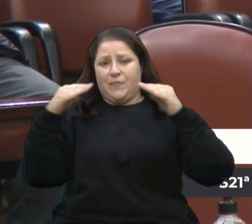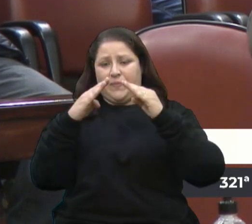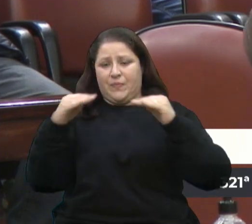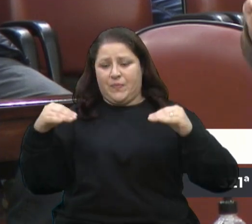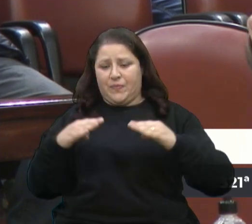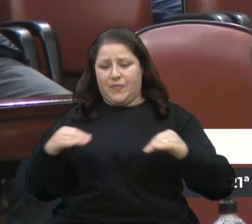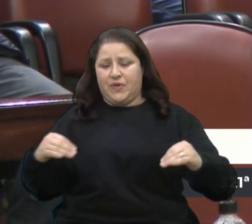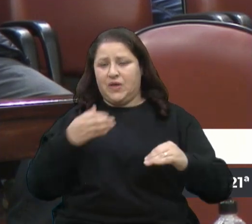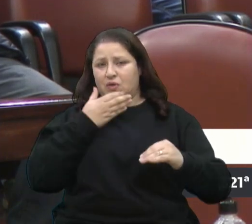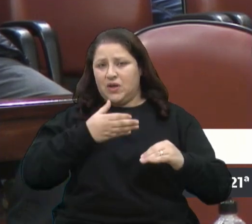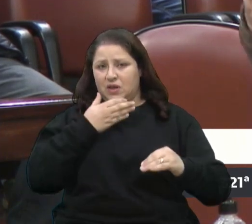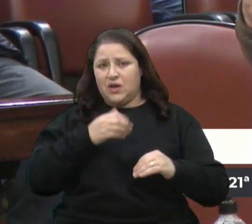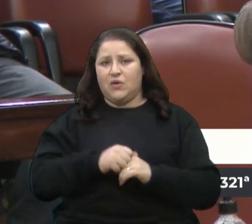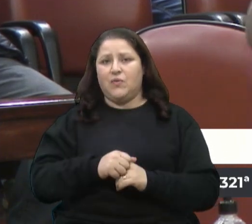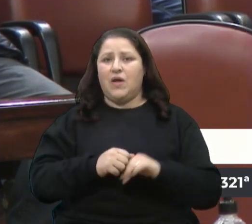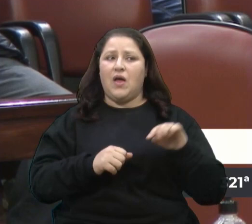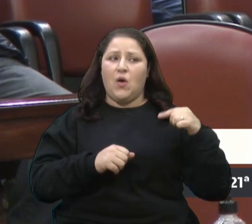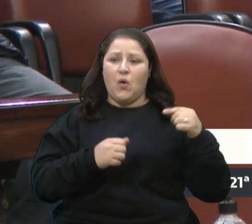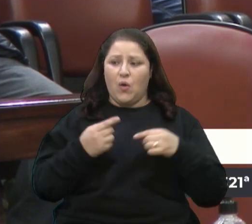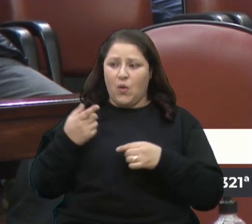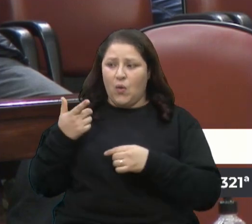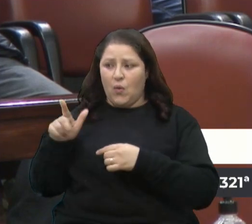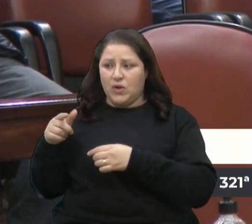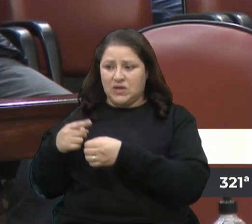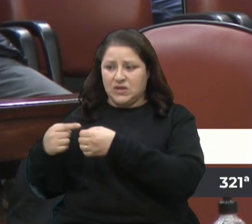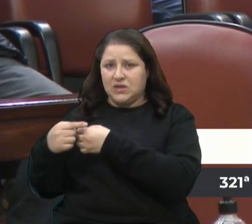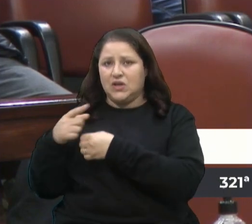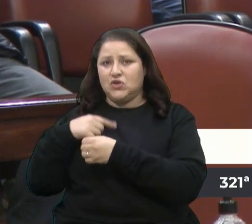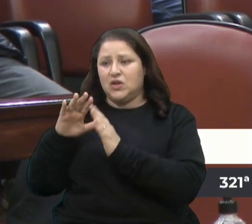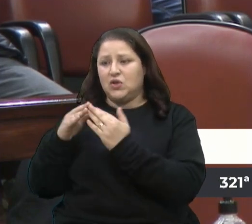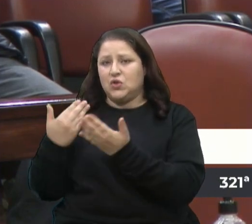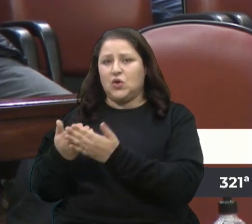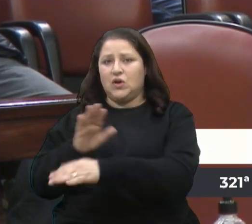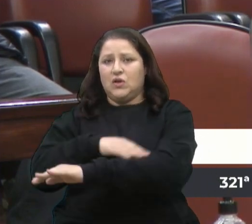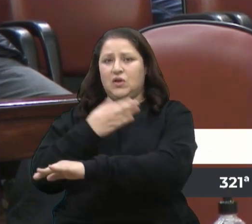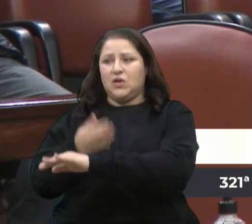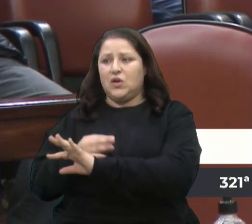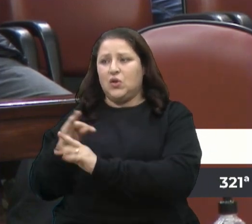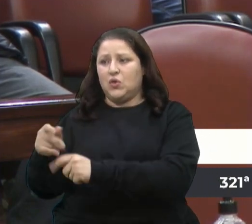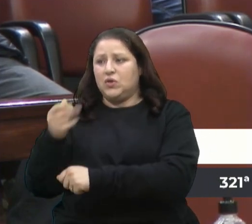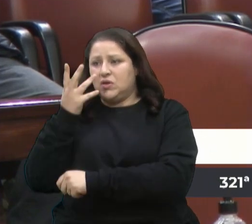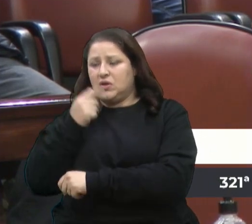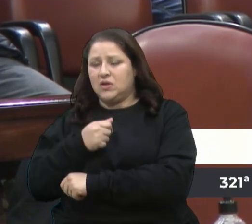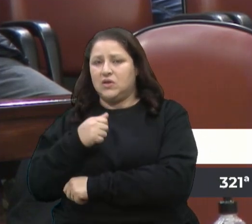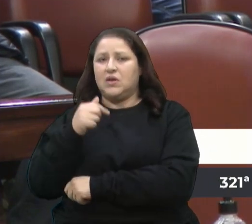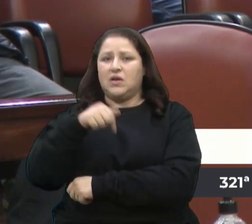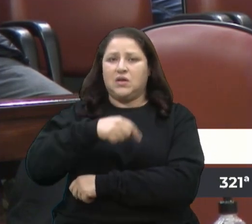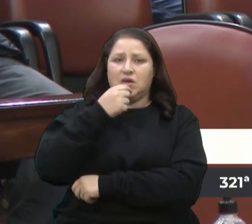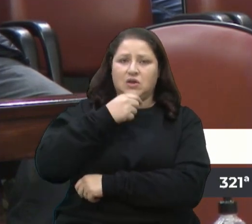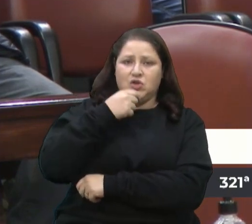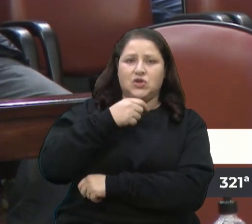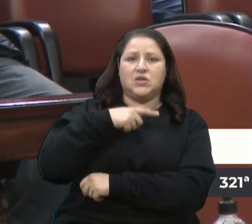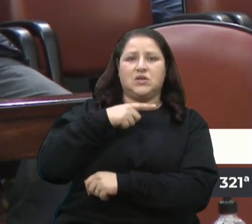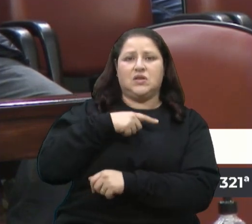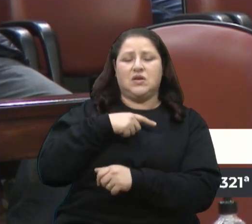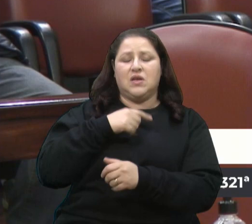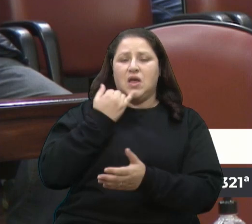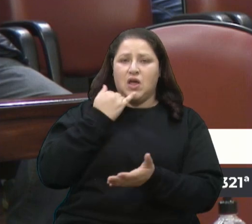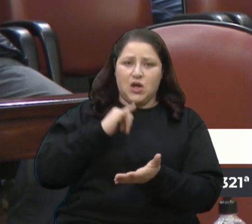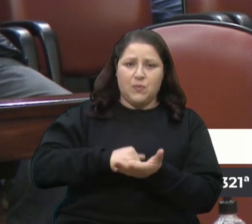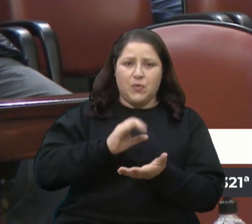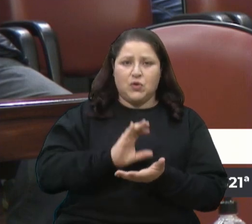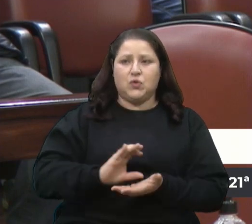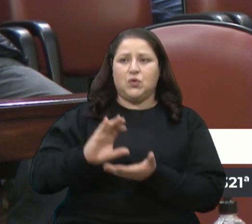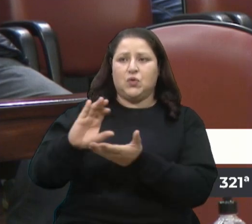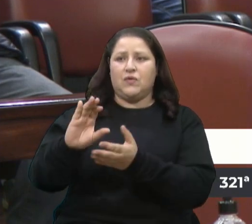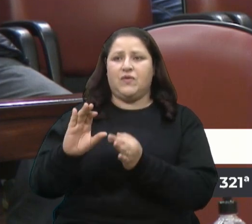turno integral para todas essas crianças e Caxias do Sul, o orçamento que a gente manda de impostos para a União não vem redistribuído da forma que a gente